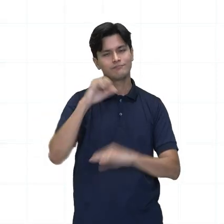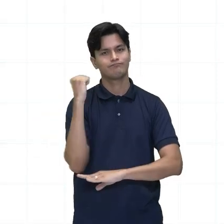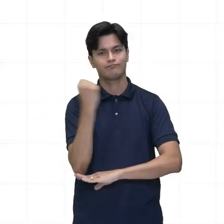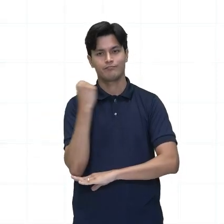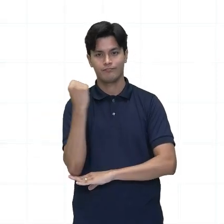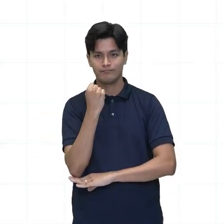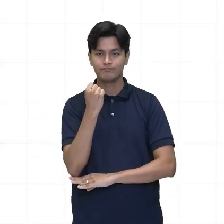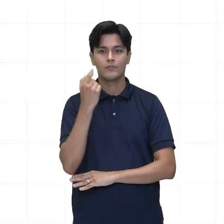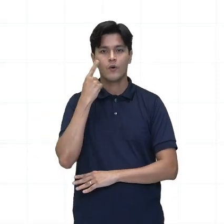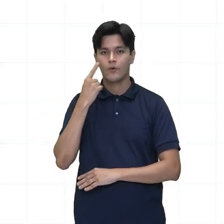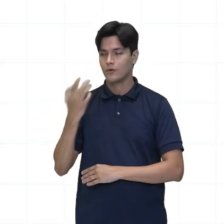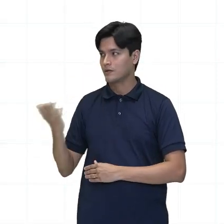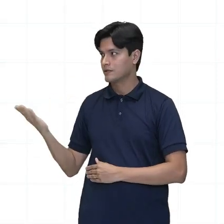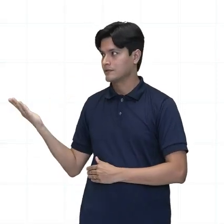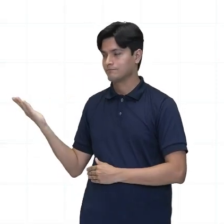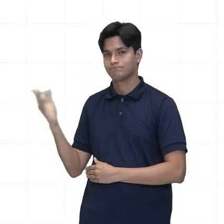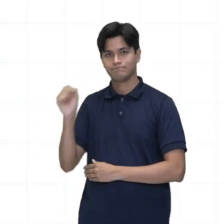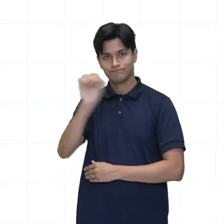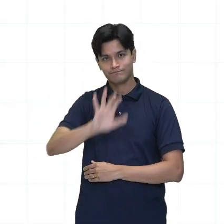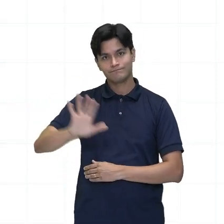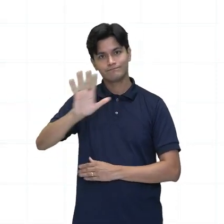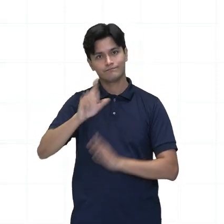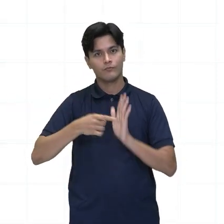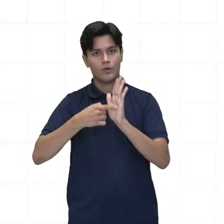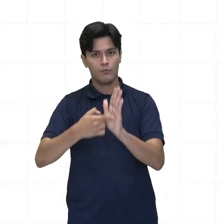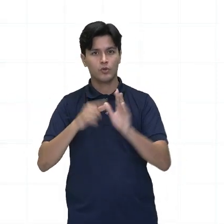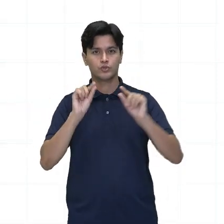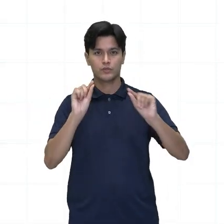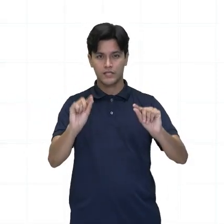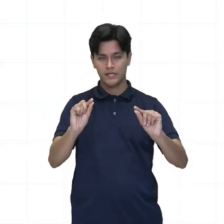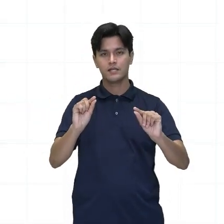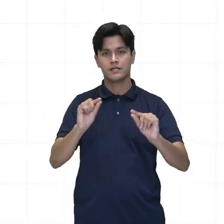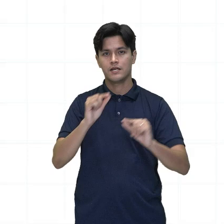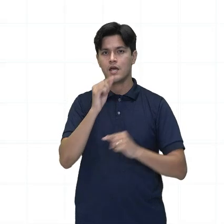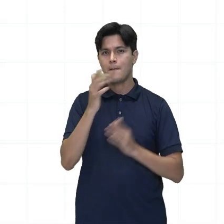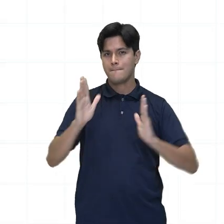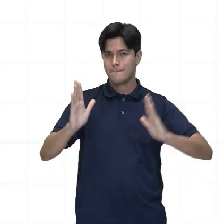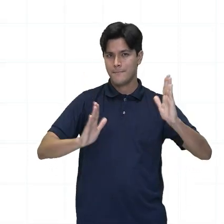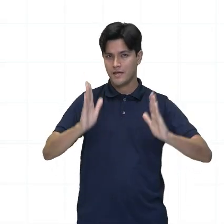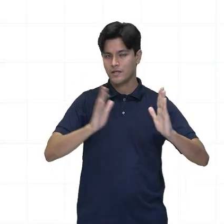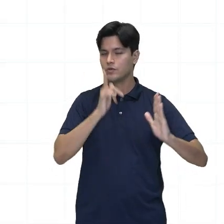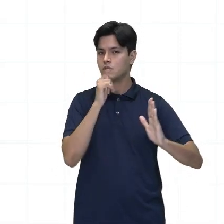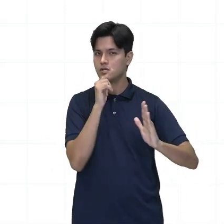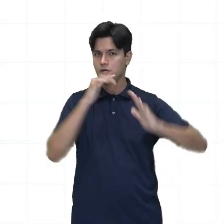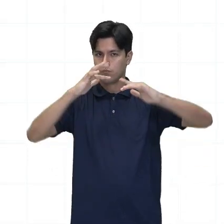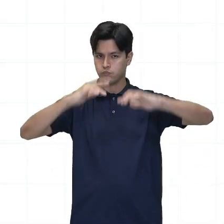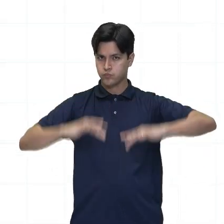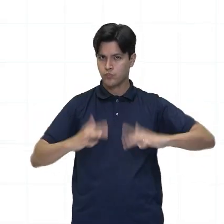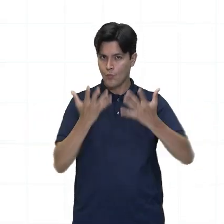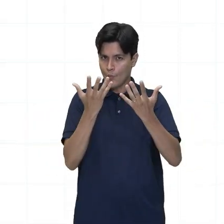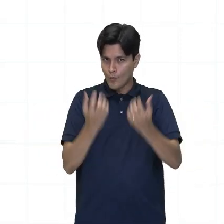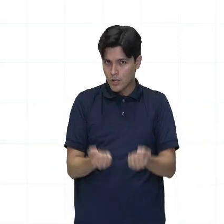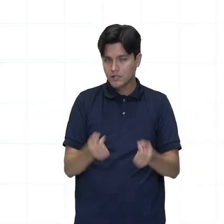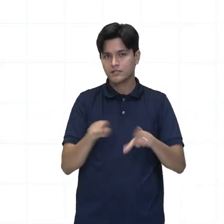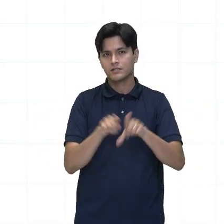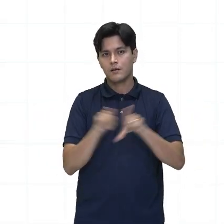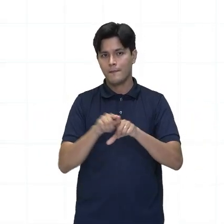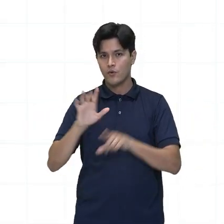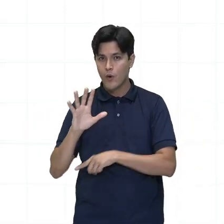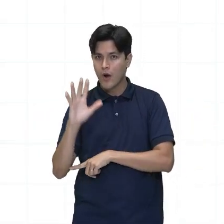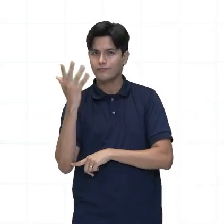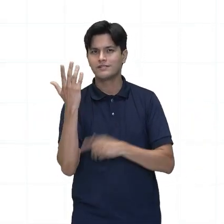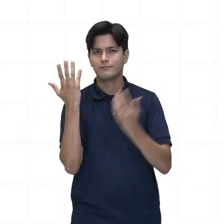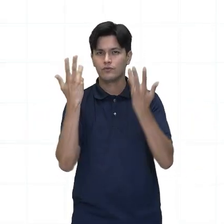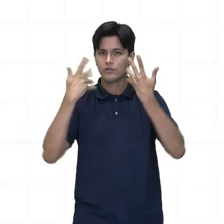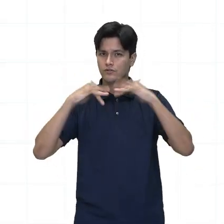aí a seca histórica e o El Niño, tá? A gente conhece também sobre o El Niño, que ele é um fenômeno natural